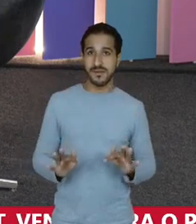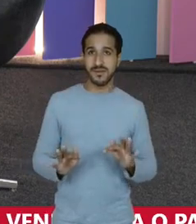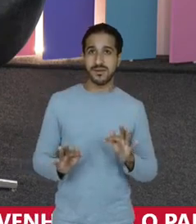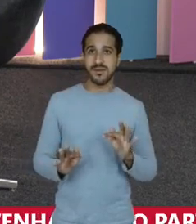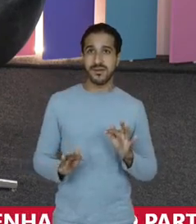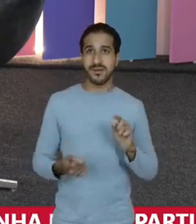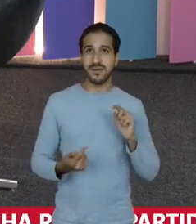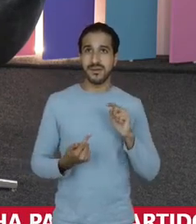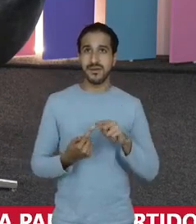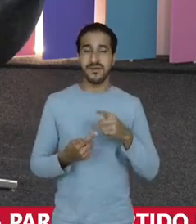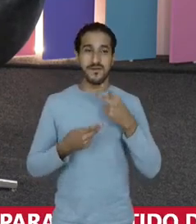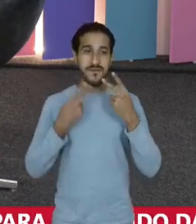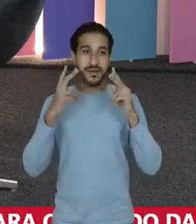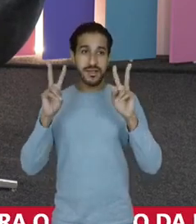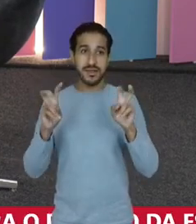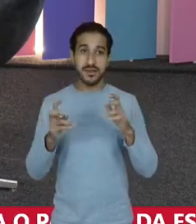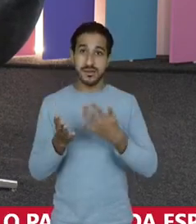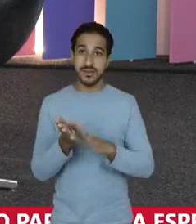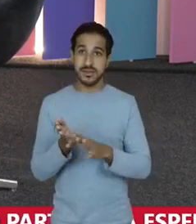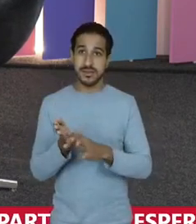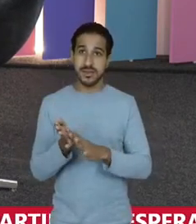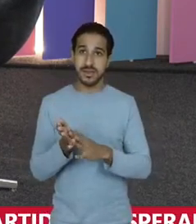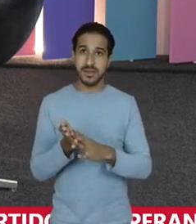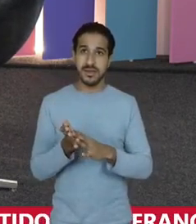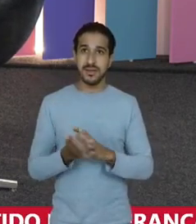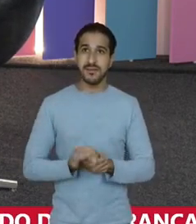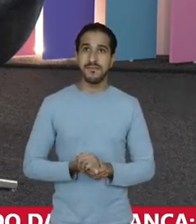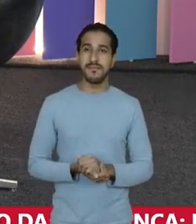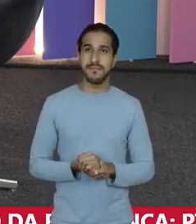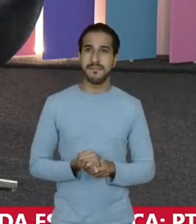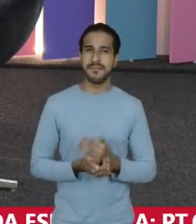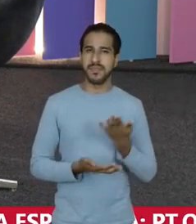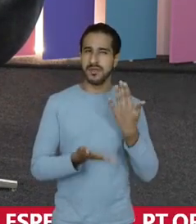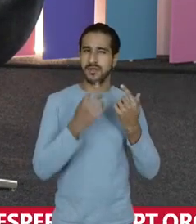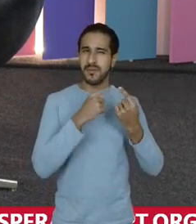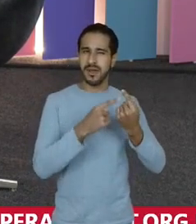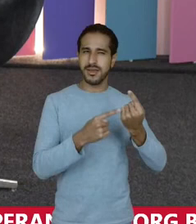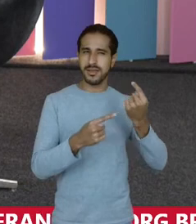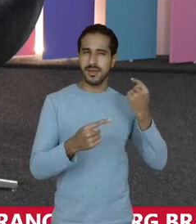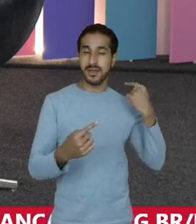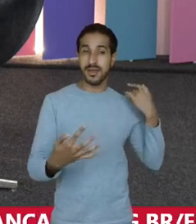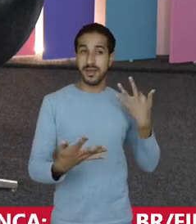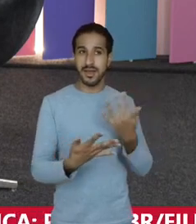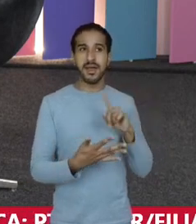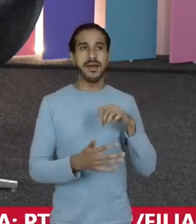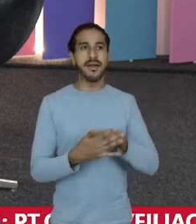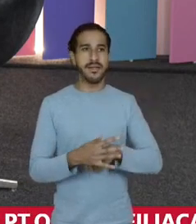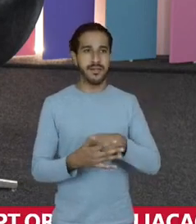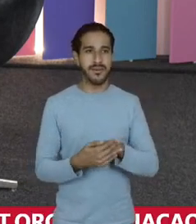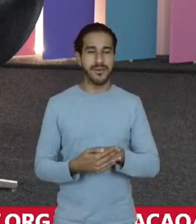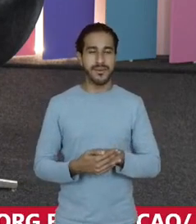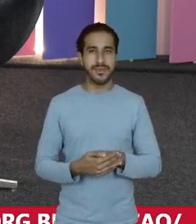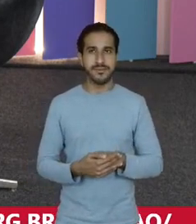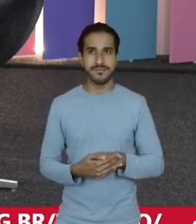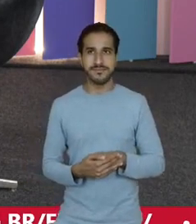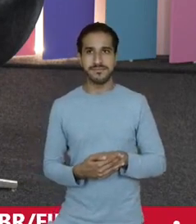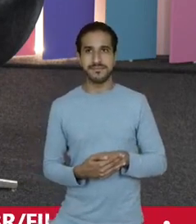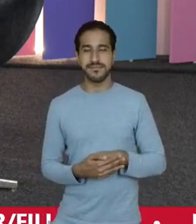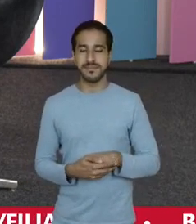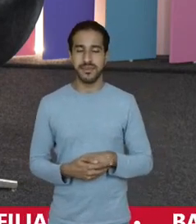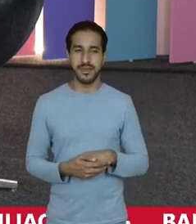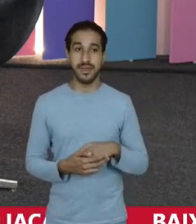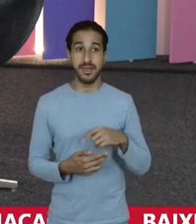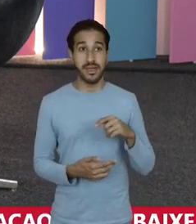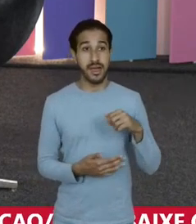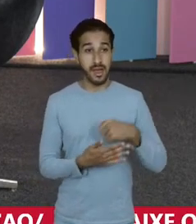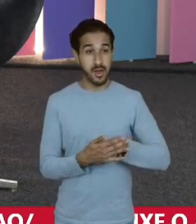ser a porta-voz disso. O samba, desde que existe, ele é resistência, né? E